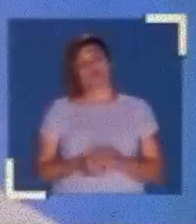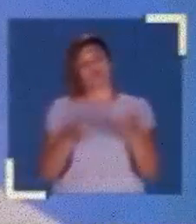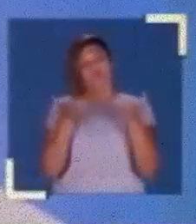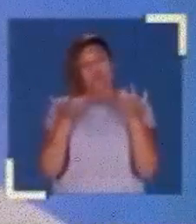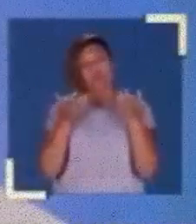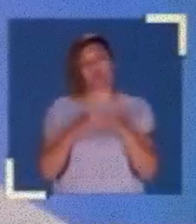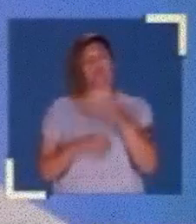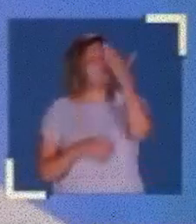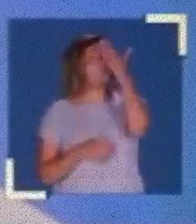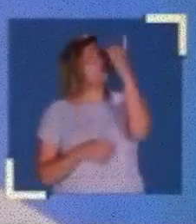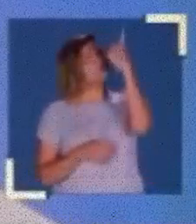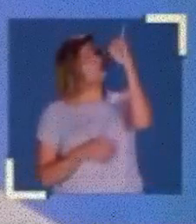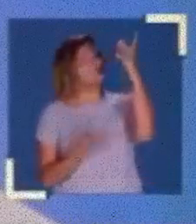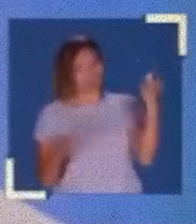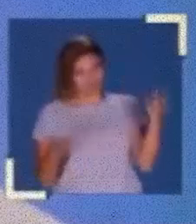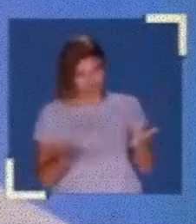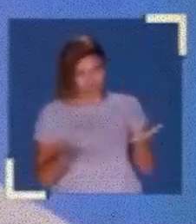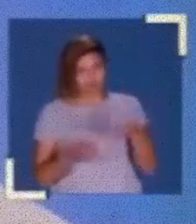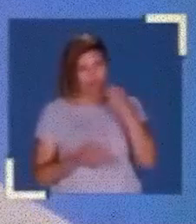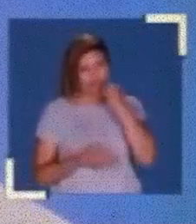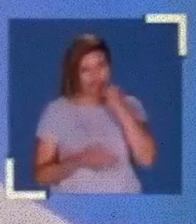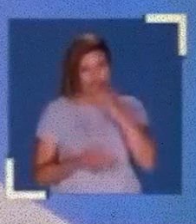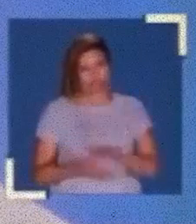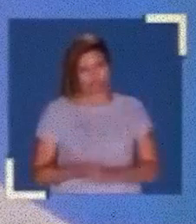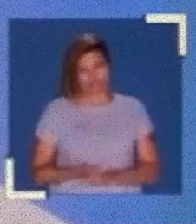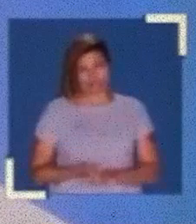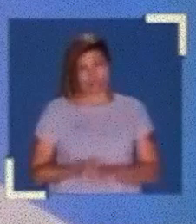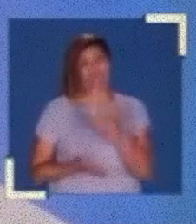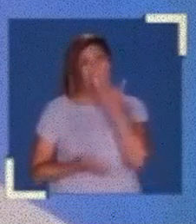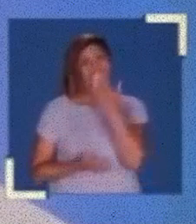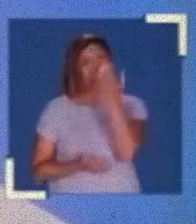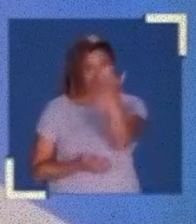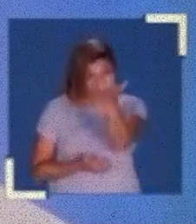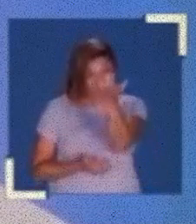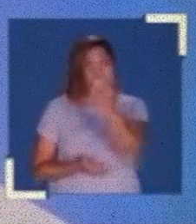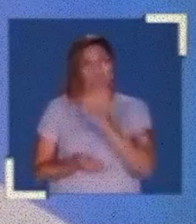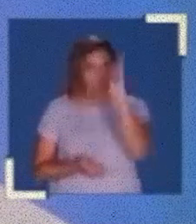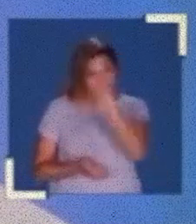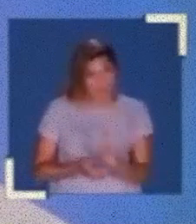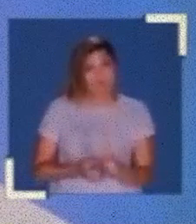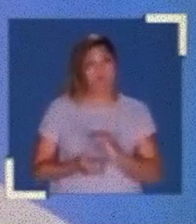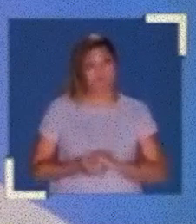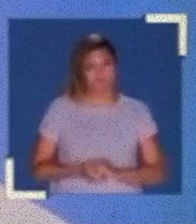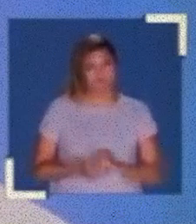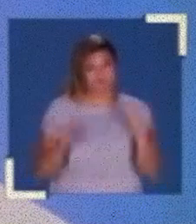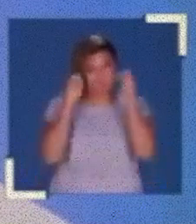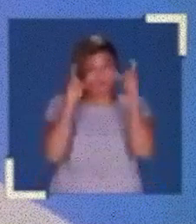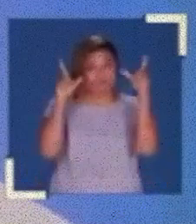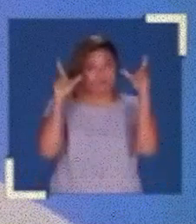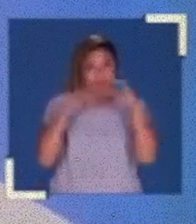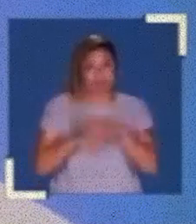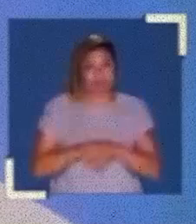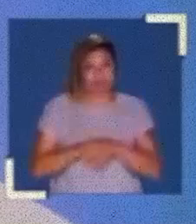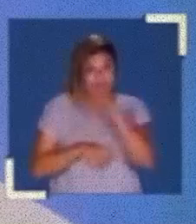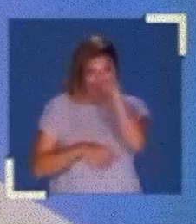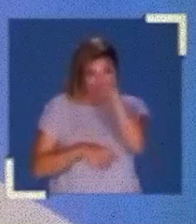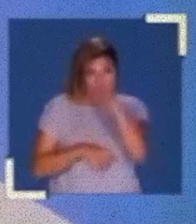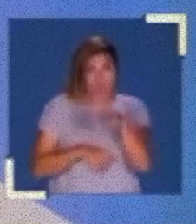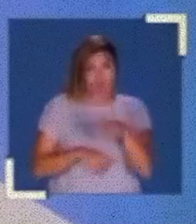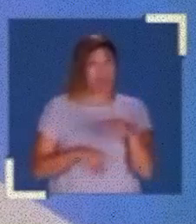Agradecer em primeiro lugar a Deus pela sua oportunidade quero pedir nação brasileira desperta o tu que dormes